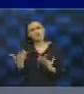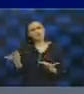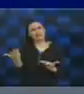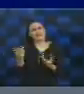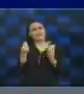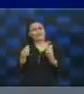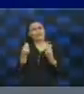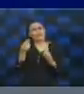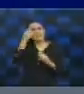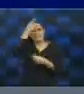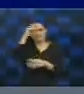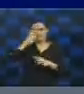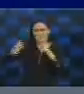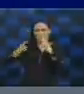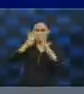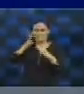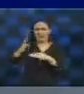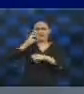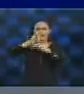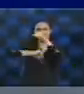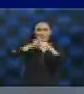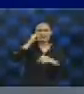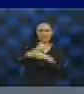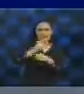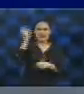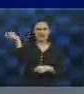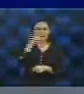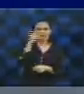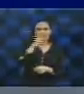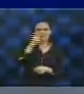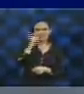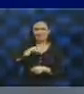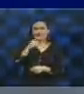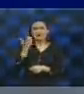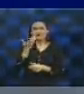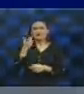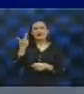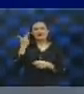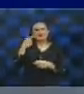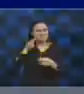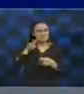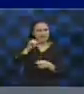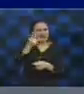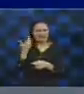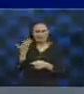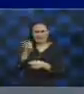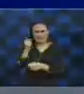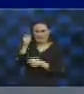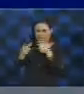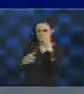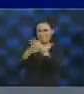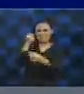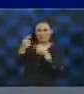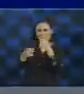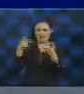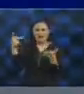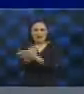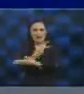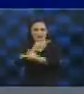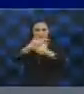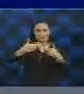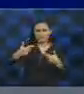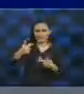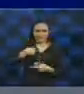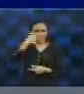acusações absurdas pela internet, vítimas de mentira, tentativa o tempo inteiro de me colar em uma coisa que eu não tenho nada a ver com